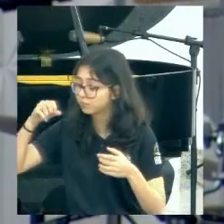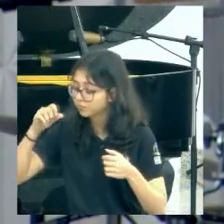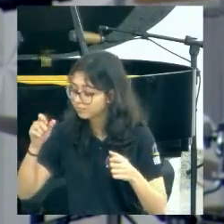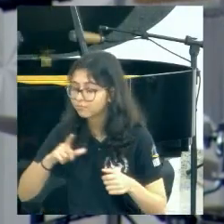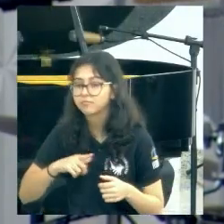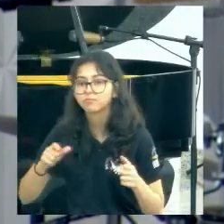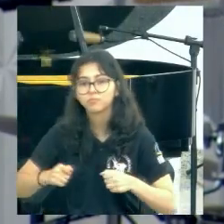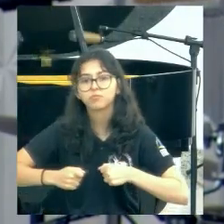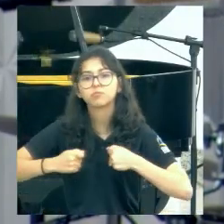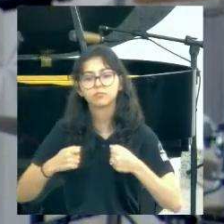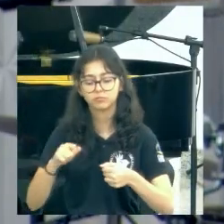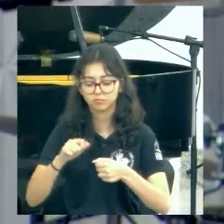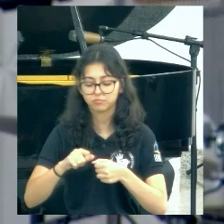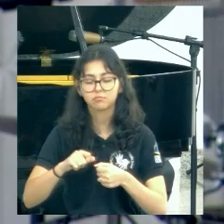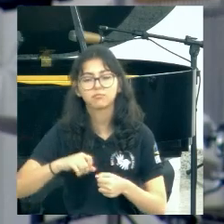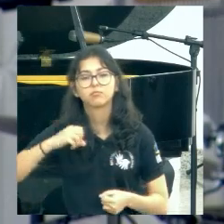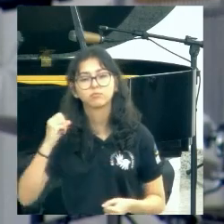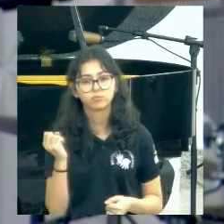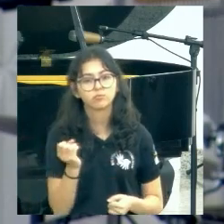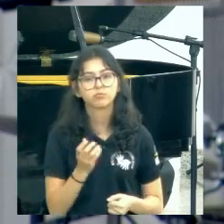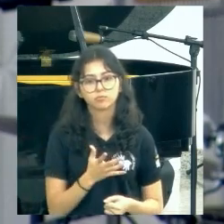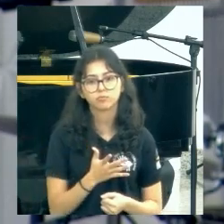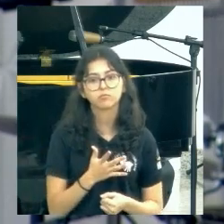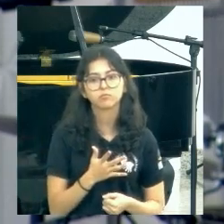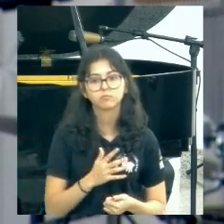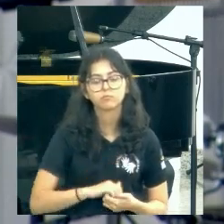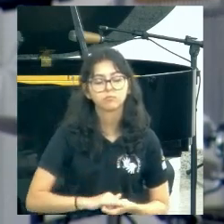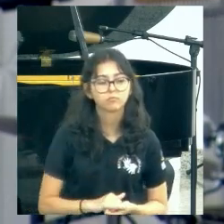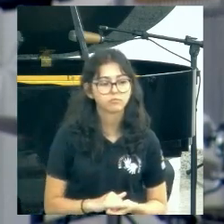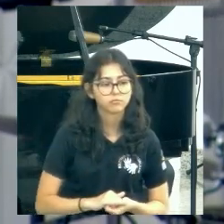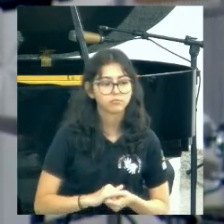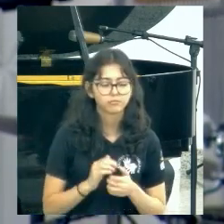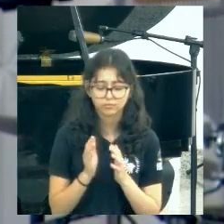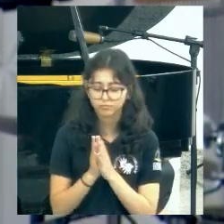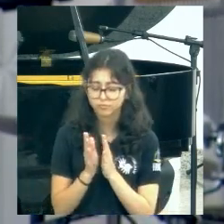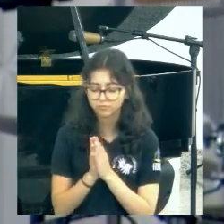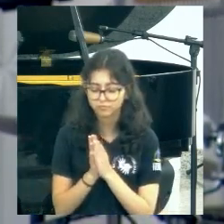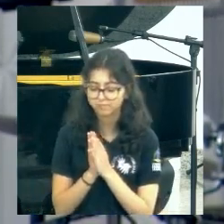vida. Ore e converse com Deus nesse instante.